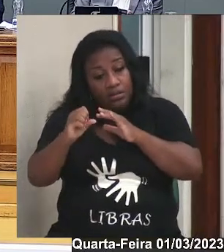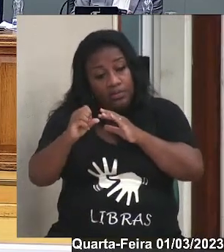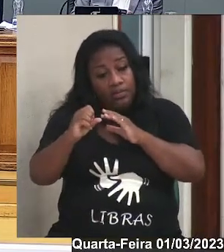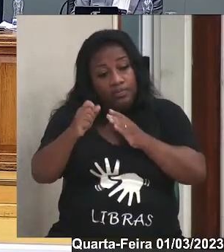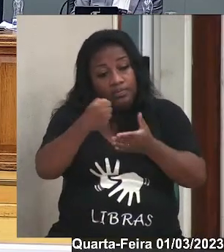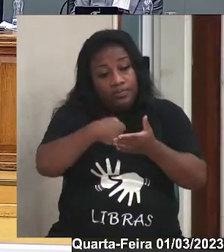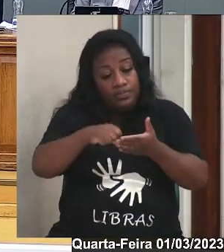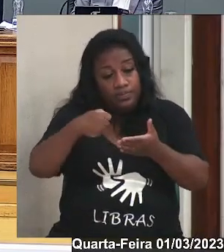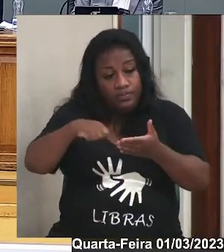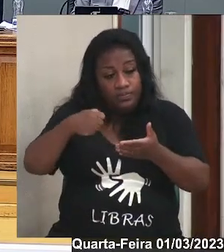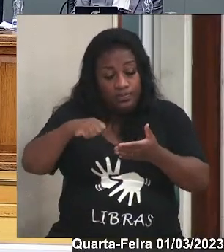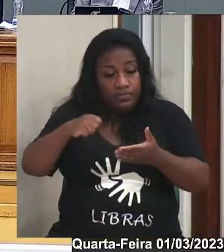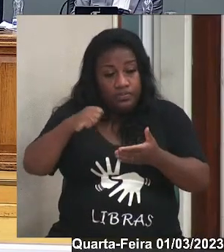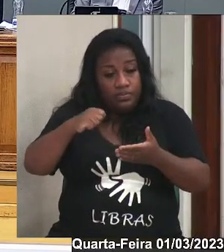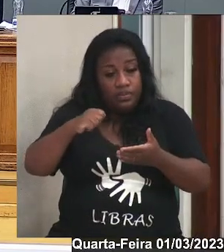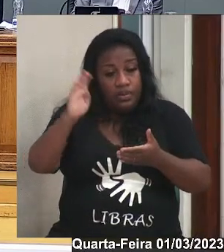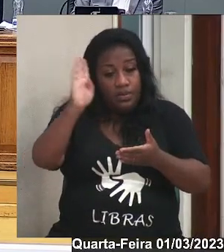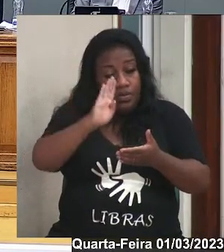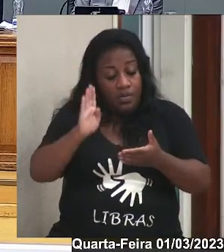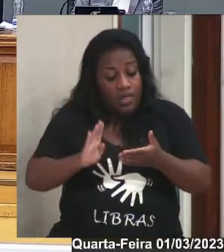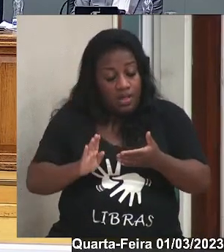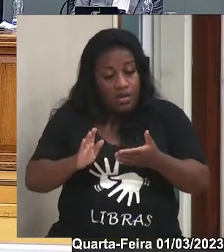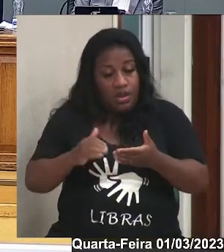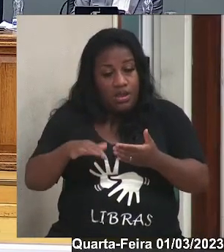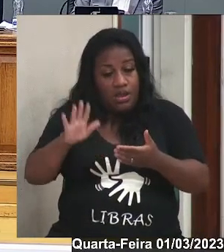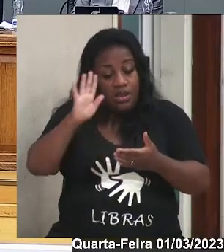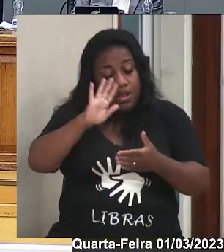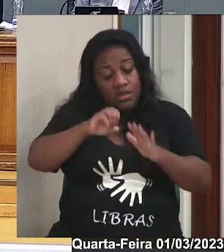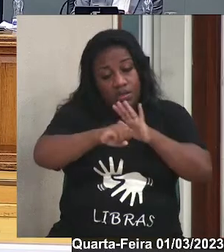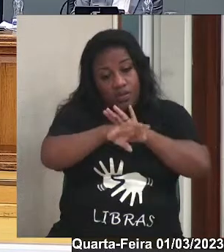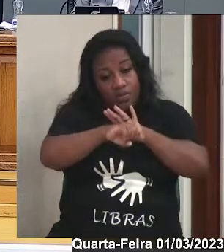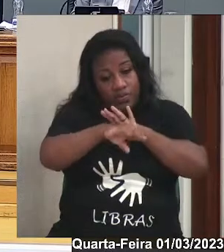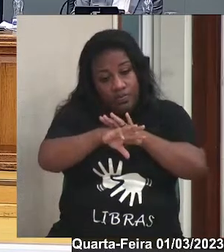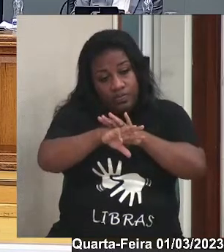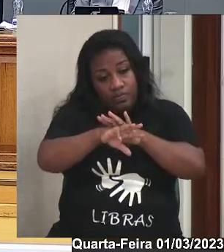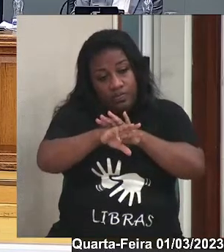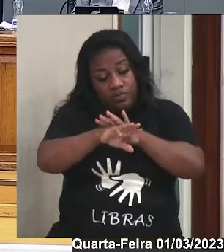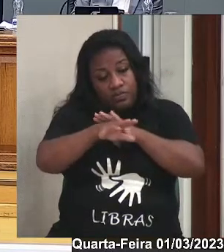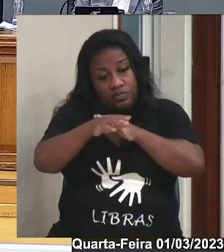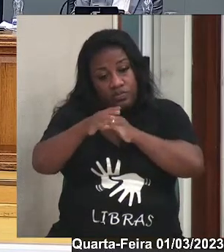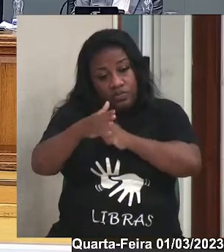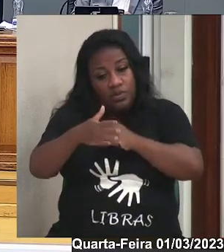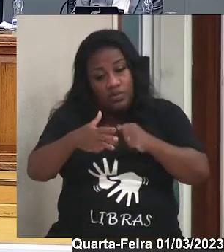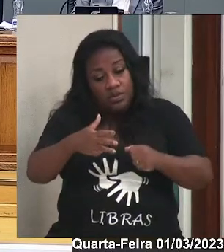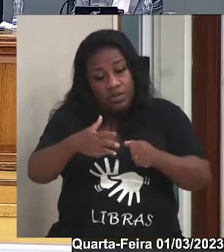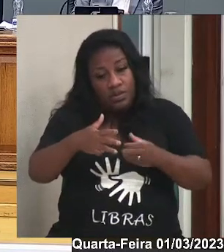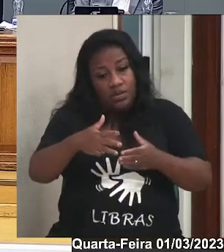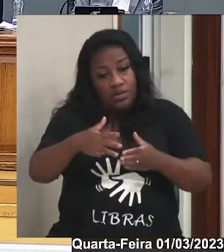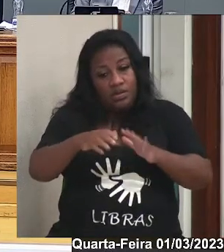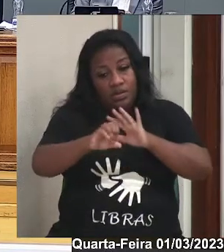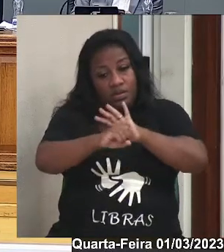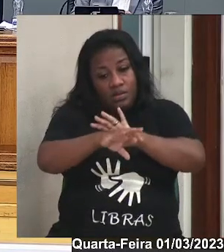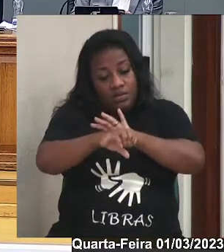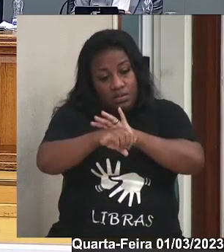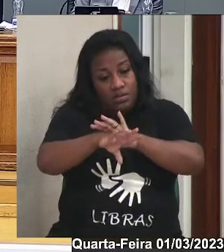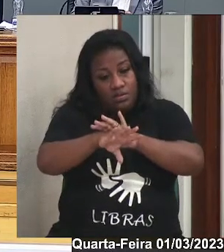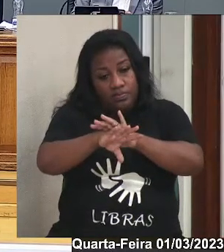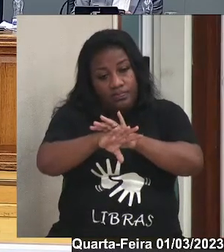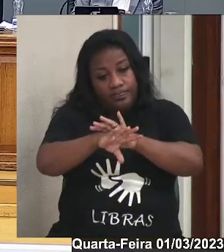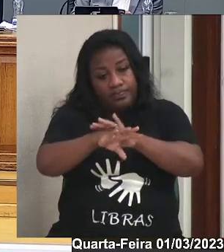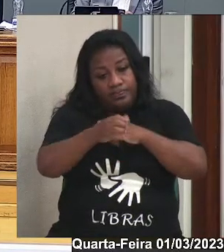36/2023, de autoria dos vereadores Bobilhão Castilho e Abel Arantes. Indicação de autoria do vereador Bobilhão Castilho e Abel Arantes.